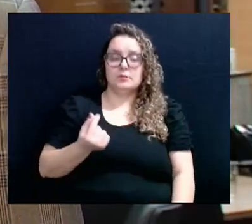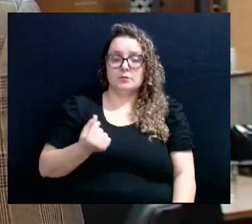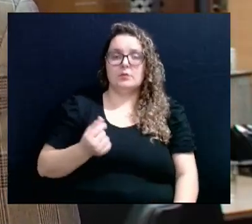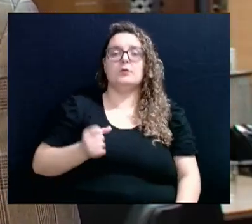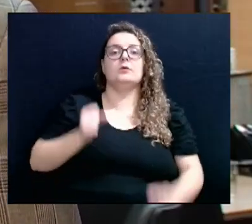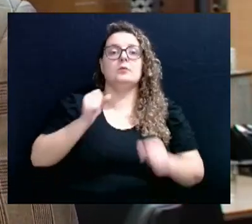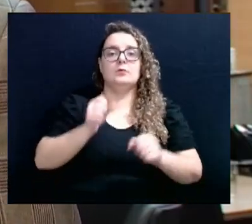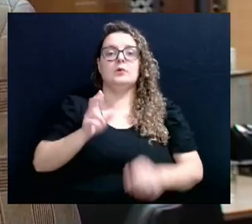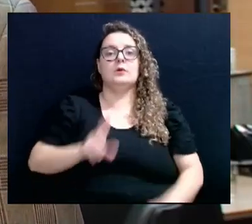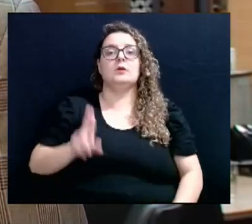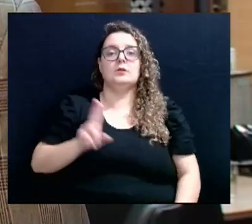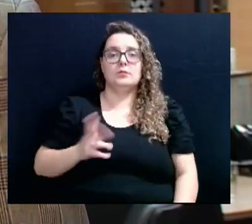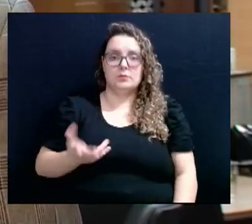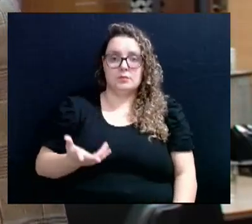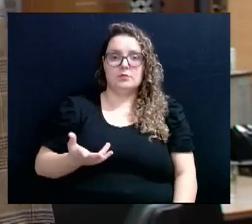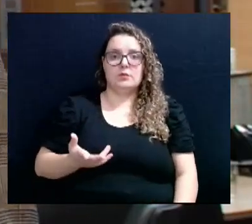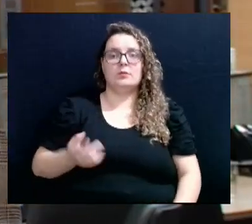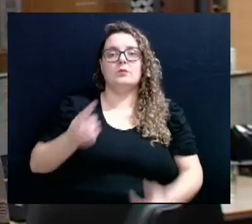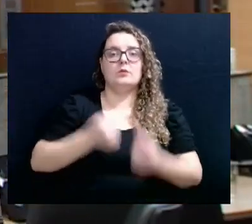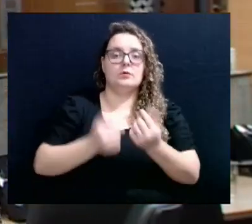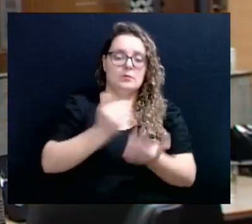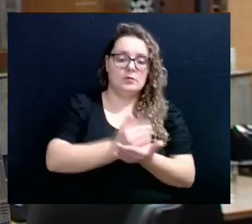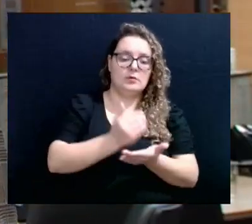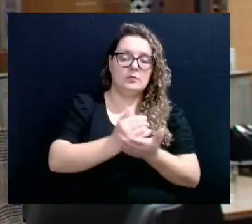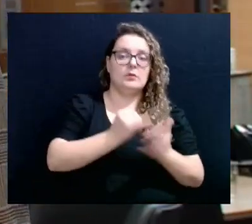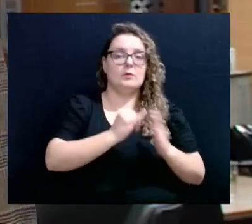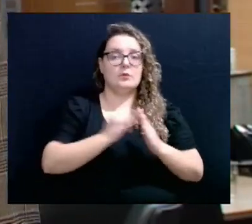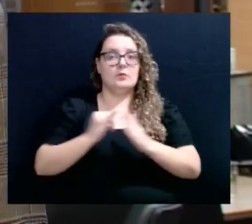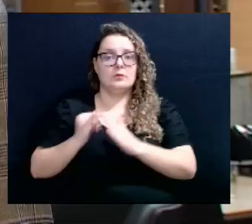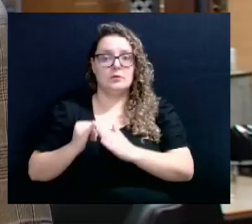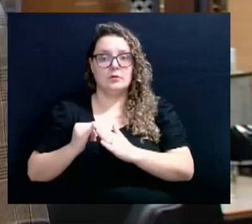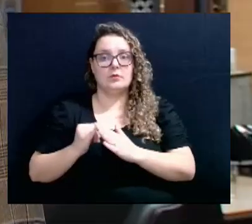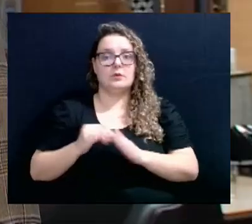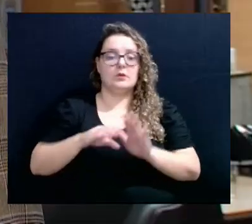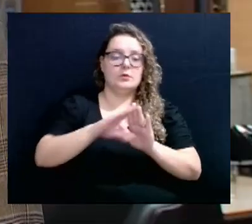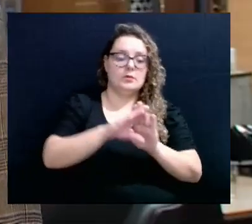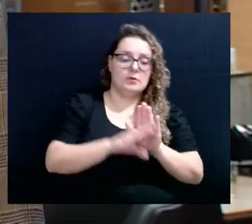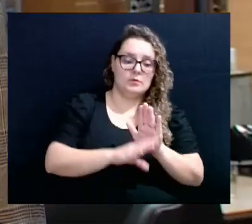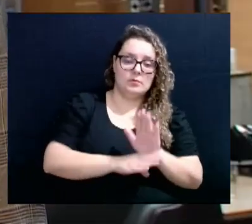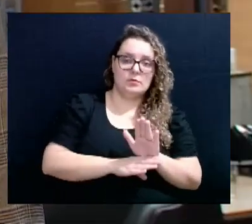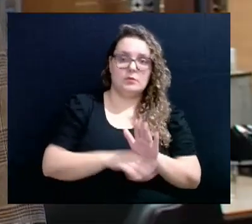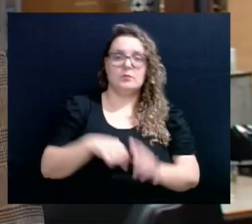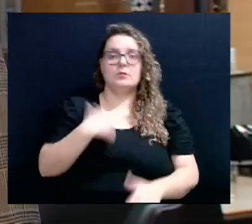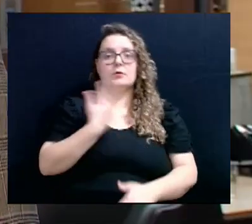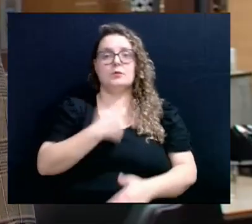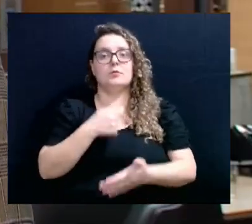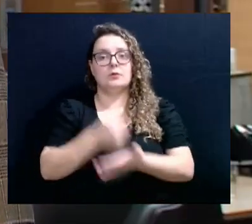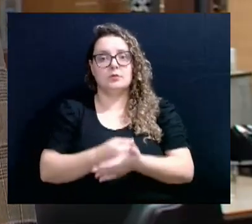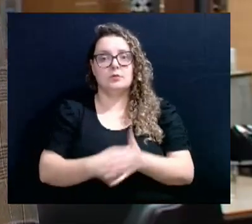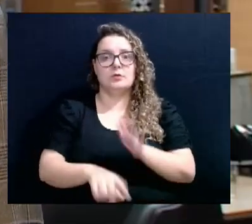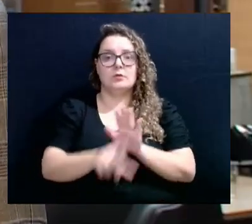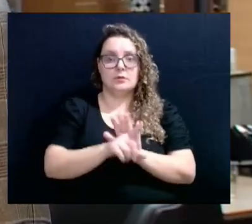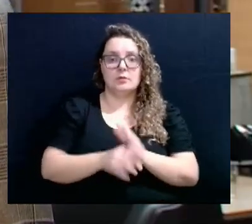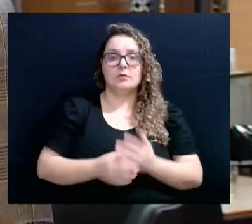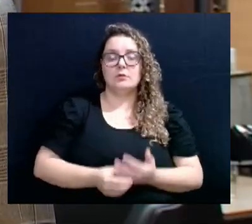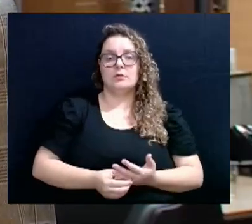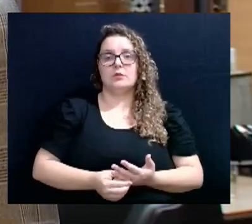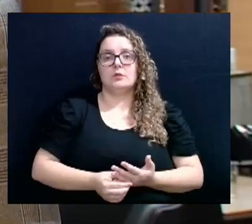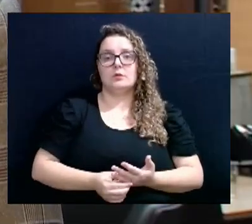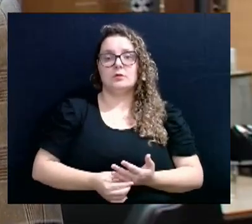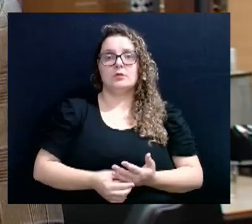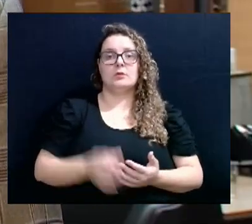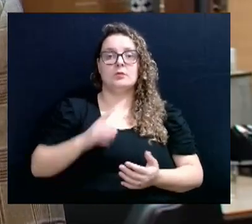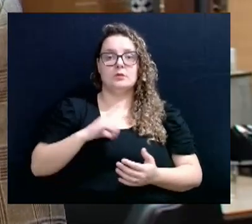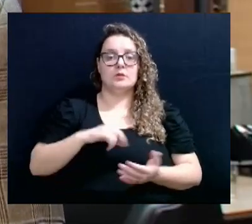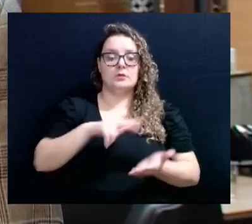utilizado para financiar esses imóveis através de um programa que nós garantimos na lei, que teria a sua